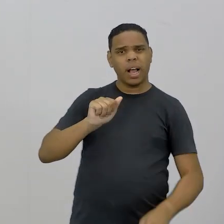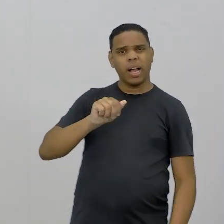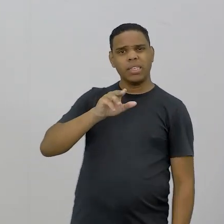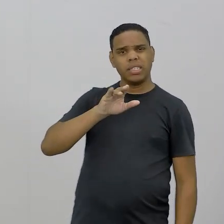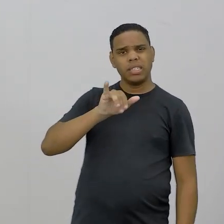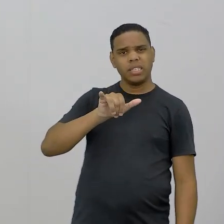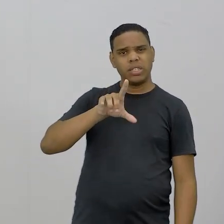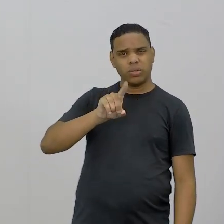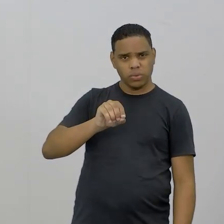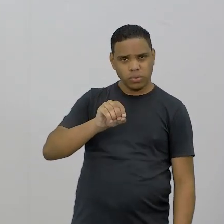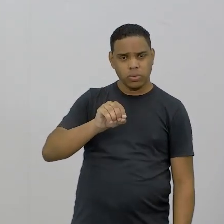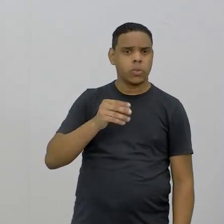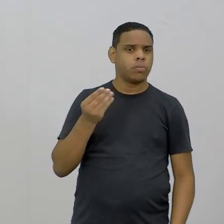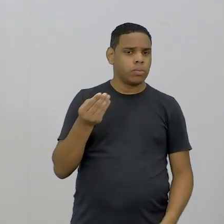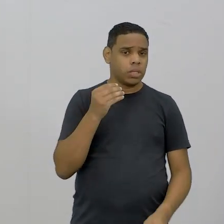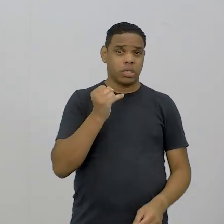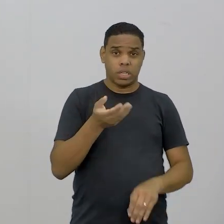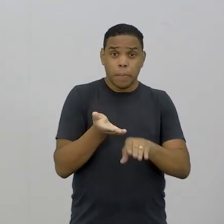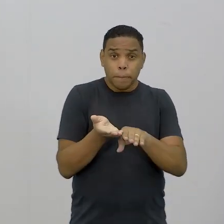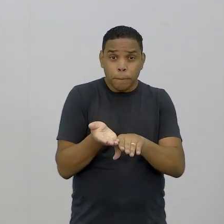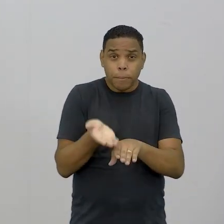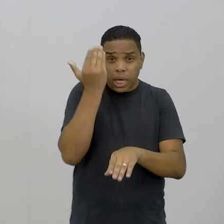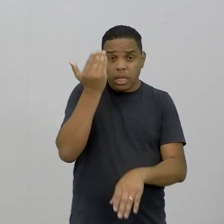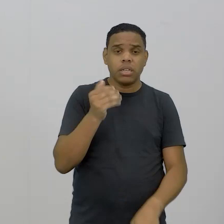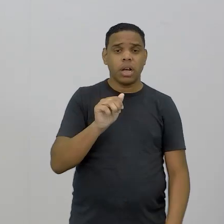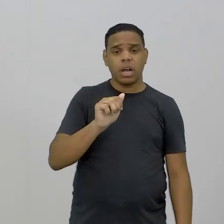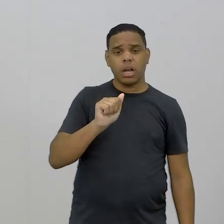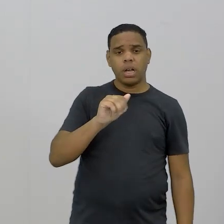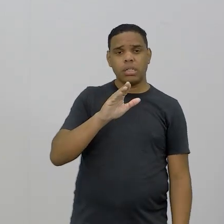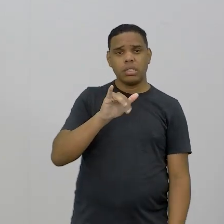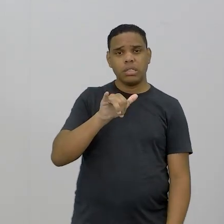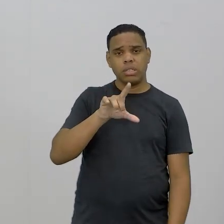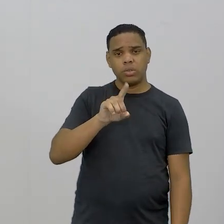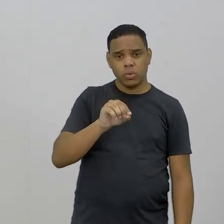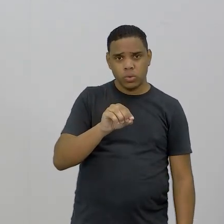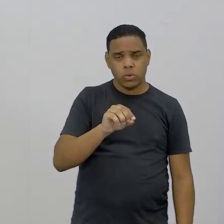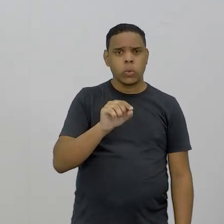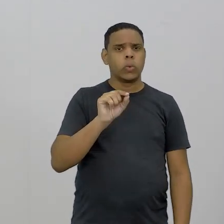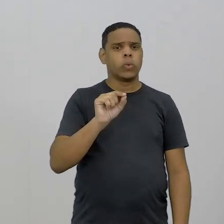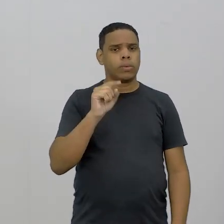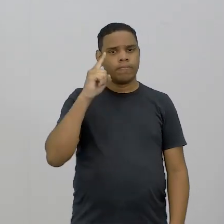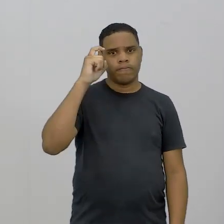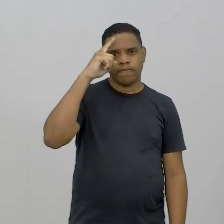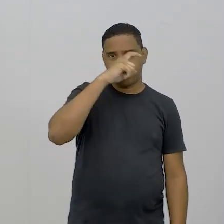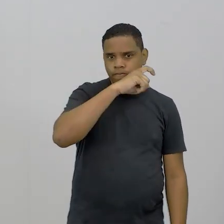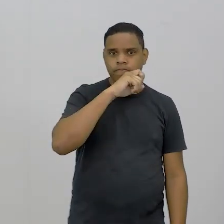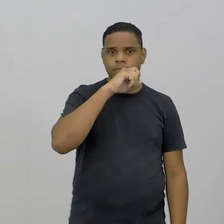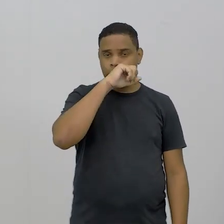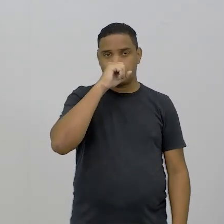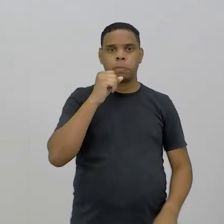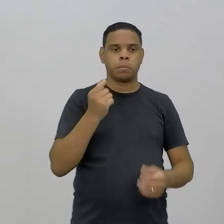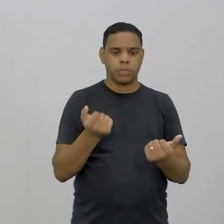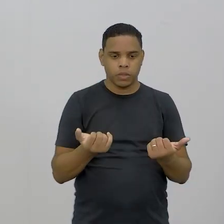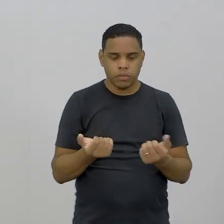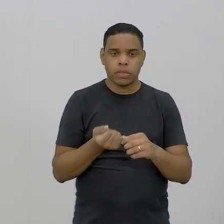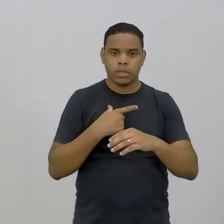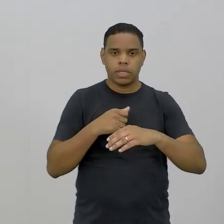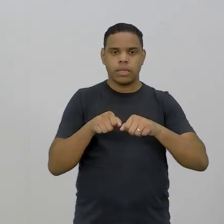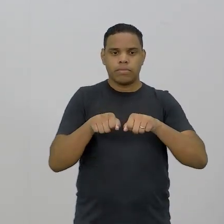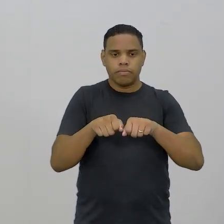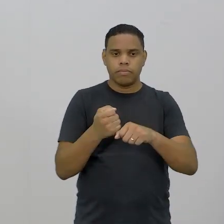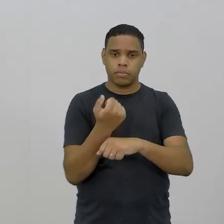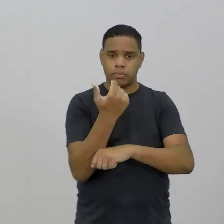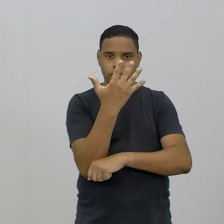E justamente, né, com o aumento de acidez, é muito difícil eu ter o crescimento da